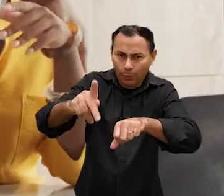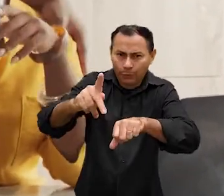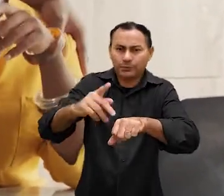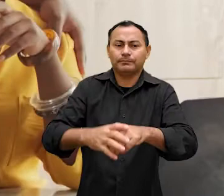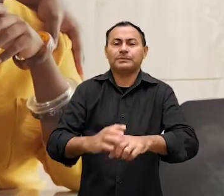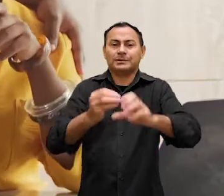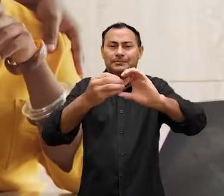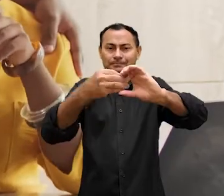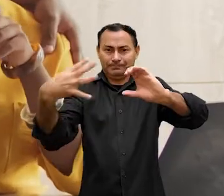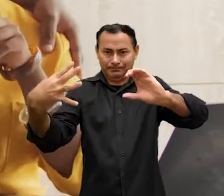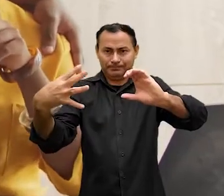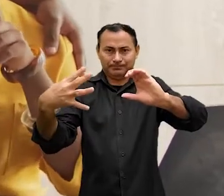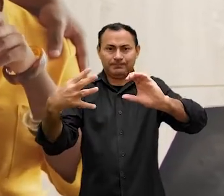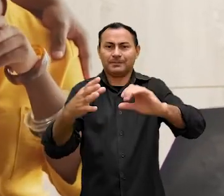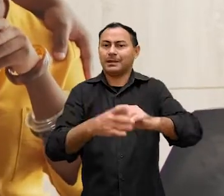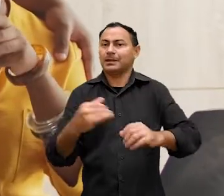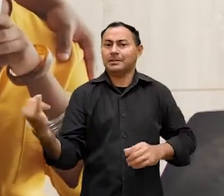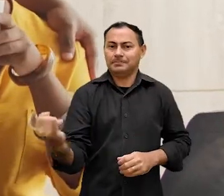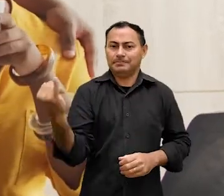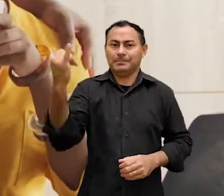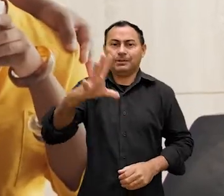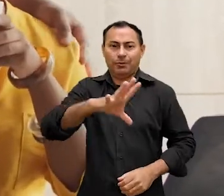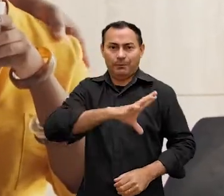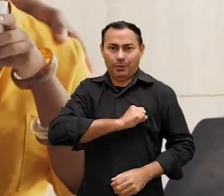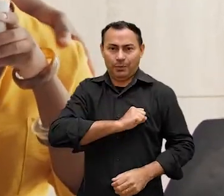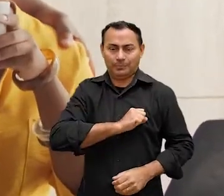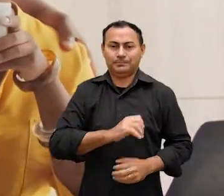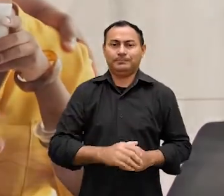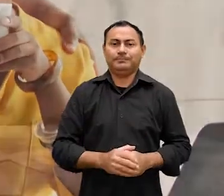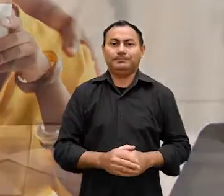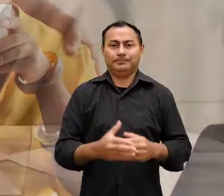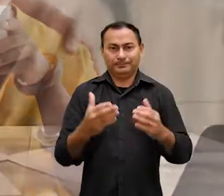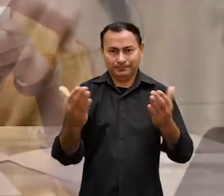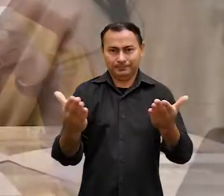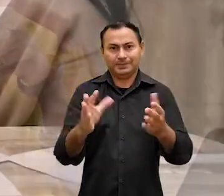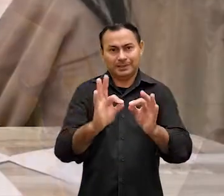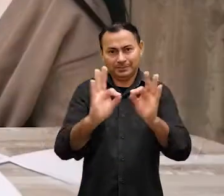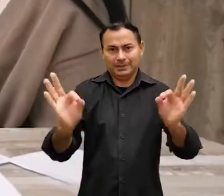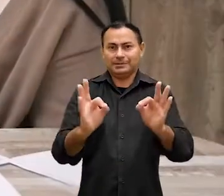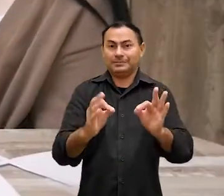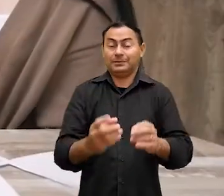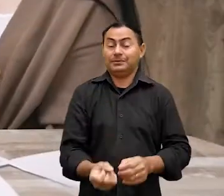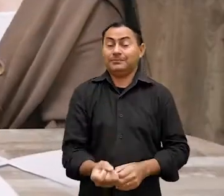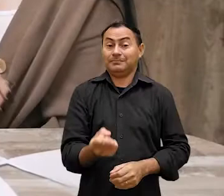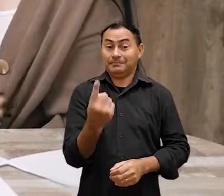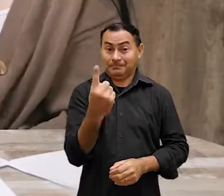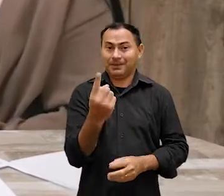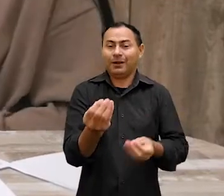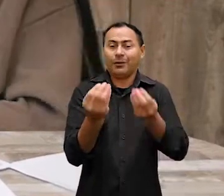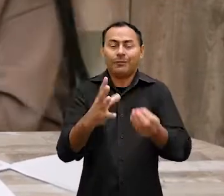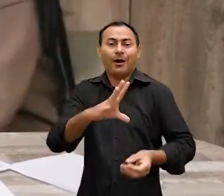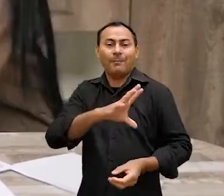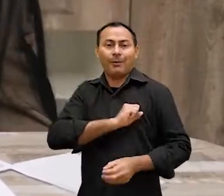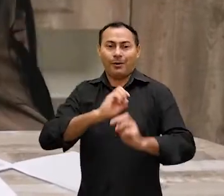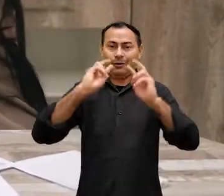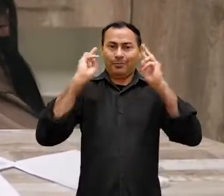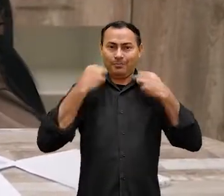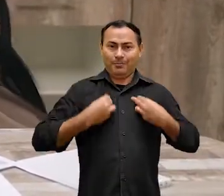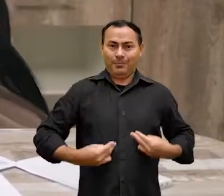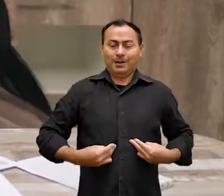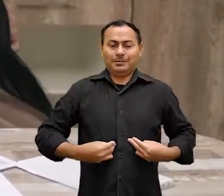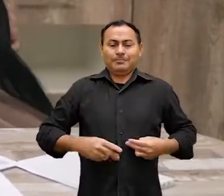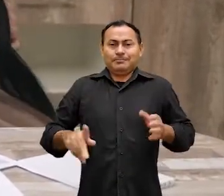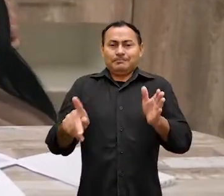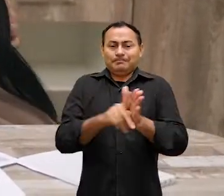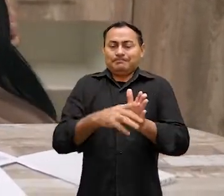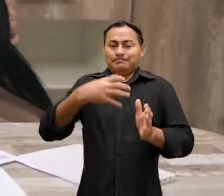uma característica muito importante do amor. É simplesmente impressionante como o amor humano é